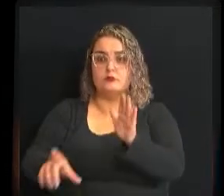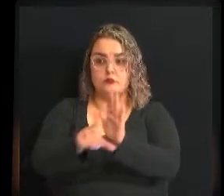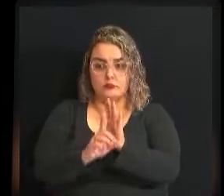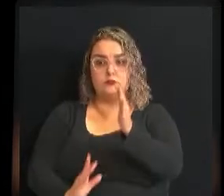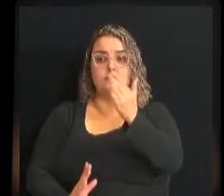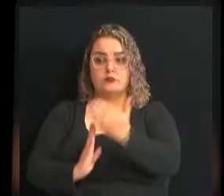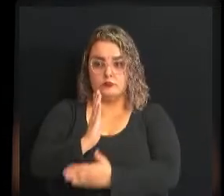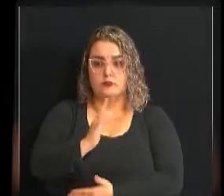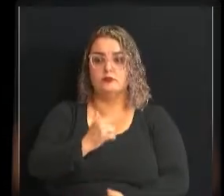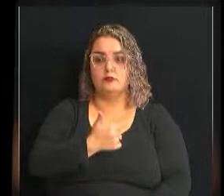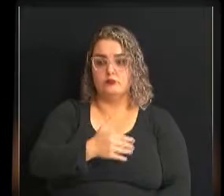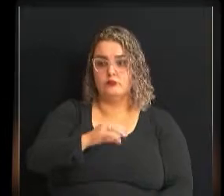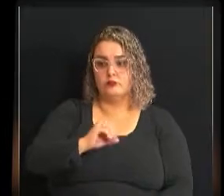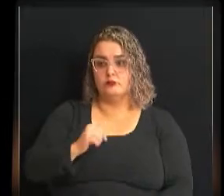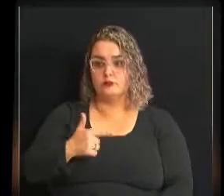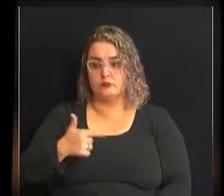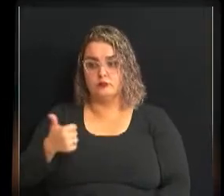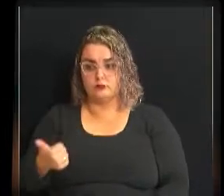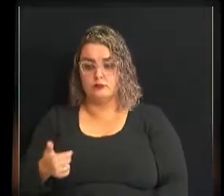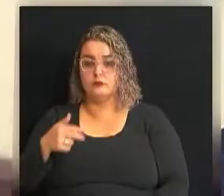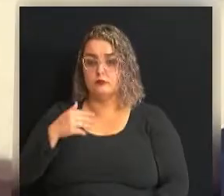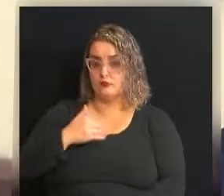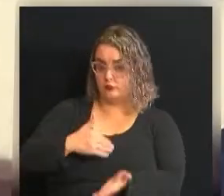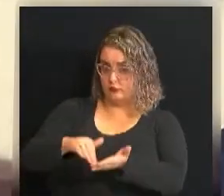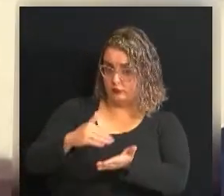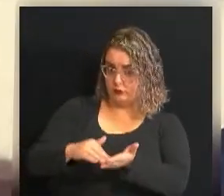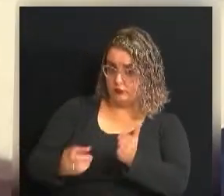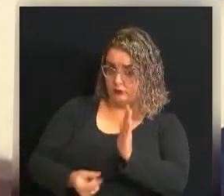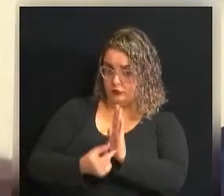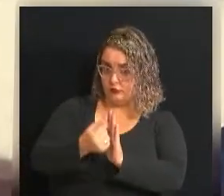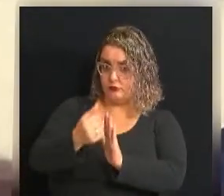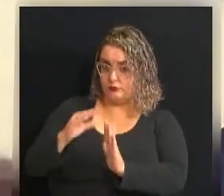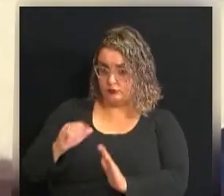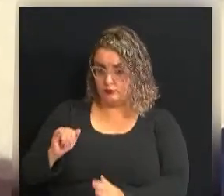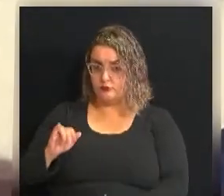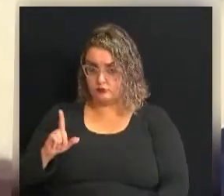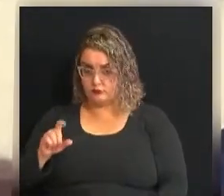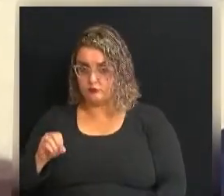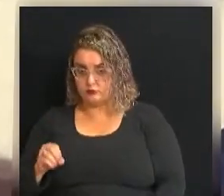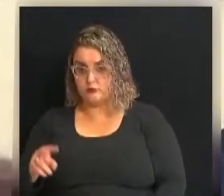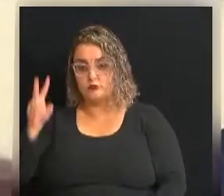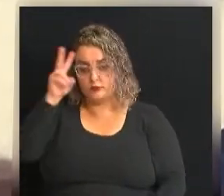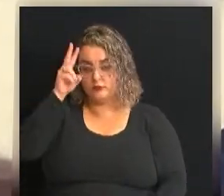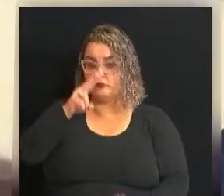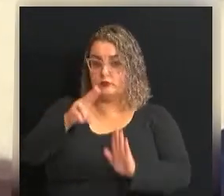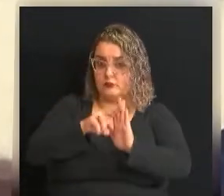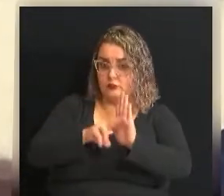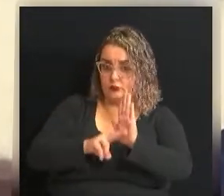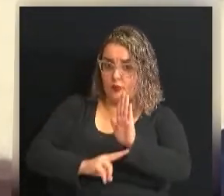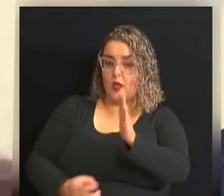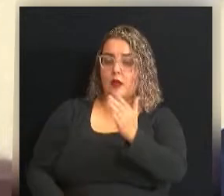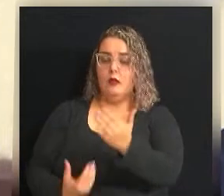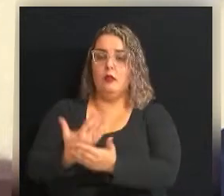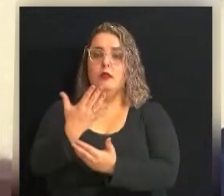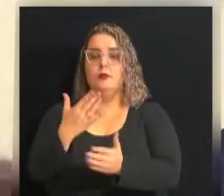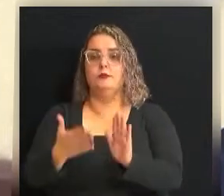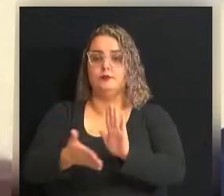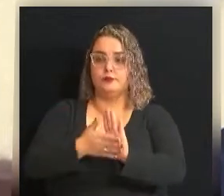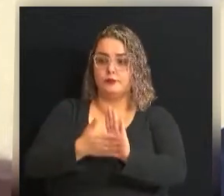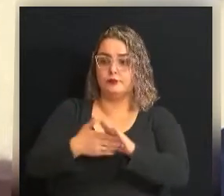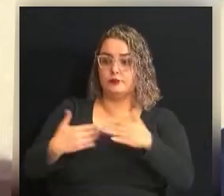de acordo com a lei aprovada em 2021 o secretário municipal de Finanças lembram da Norma para